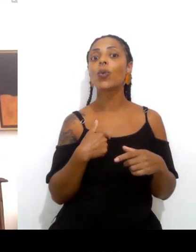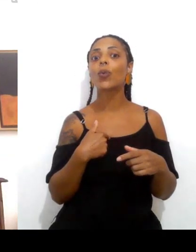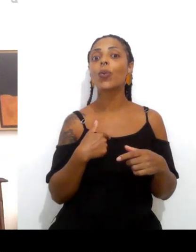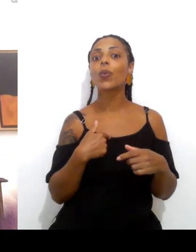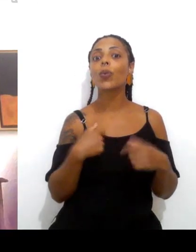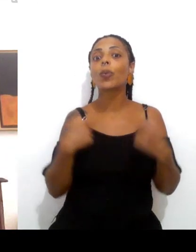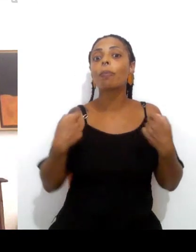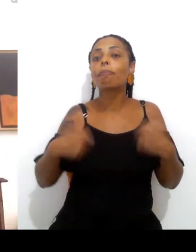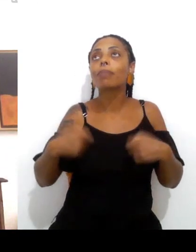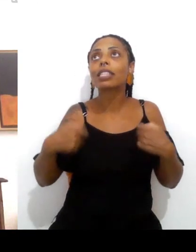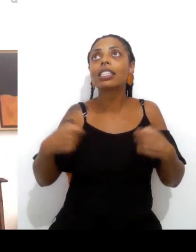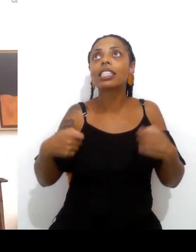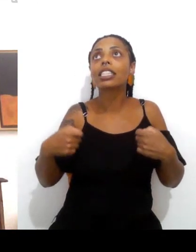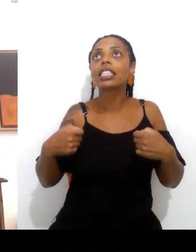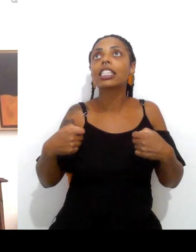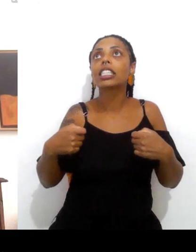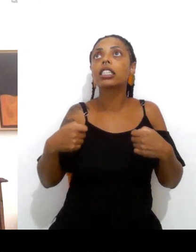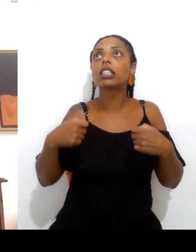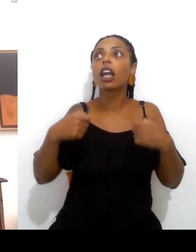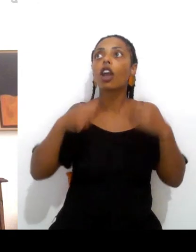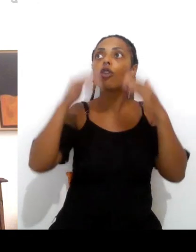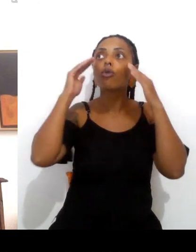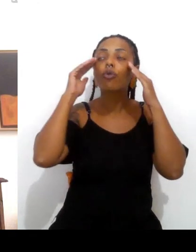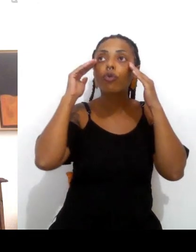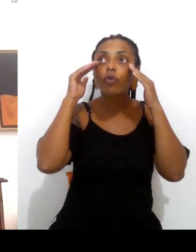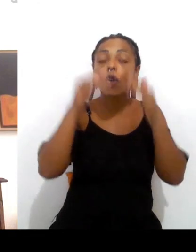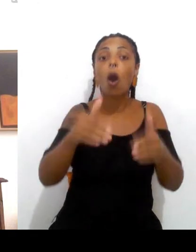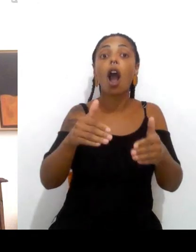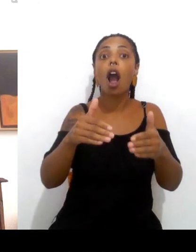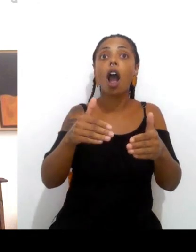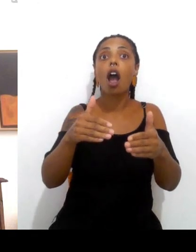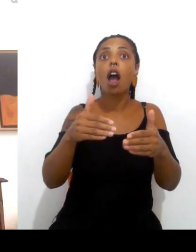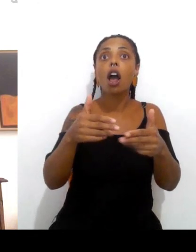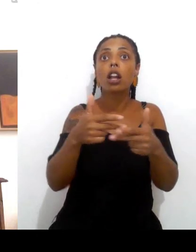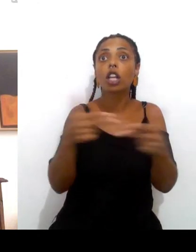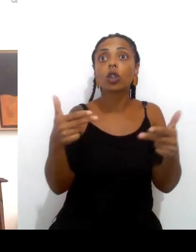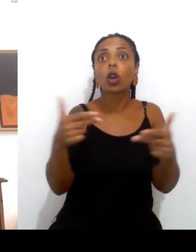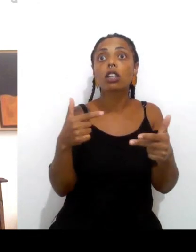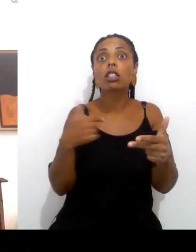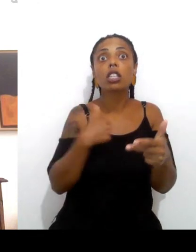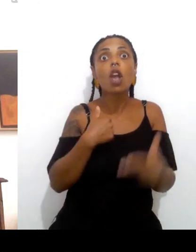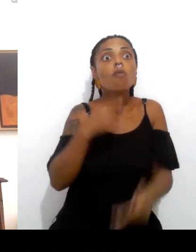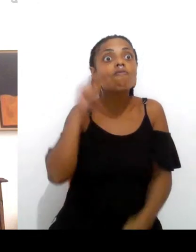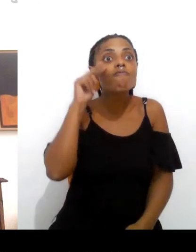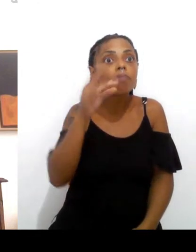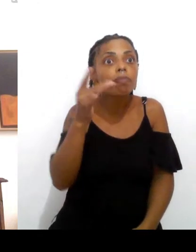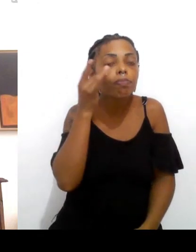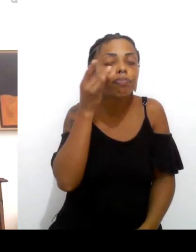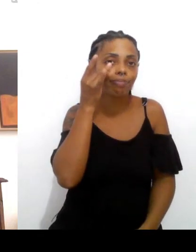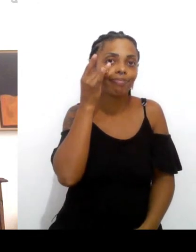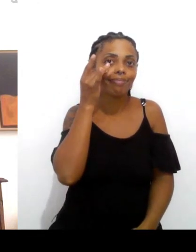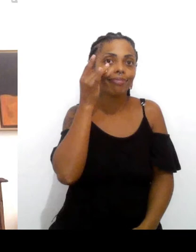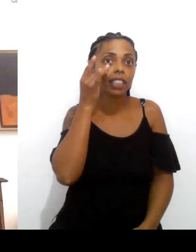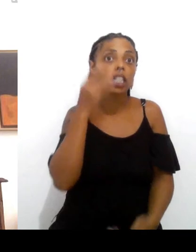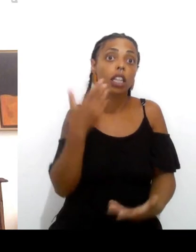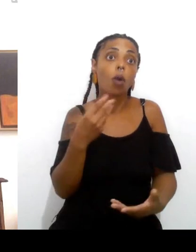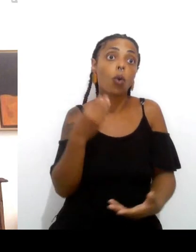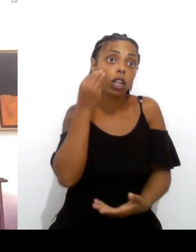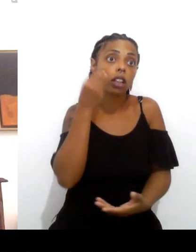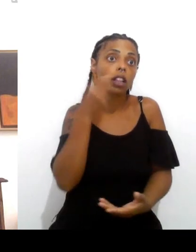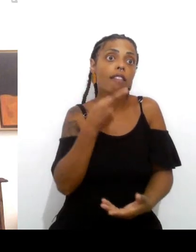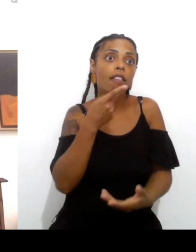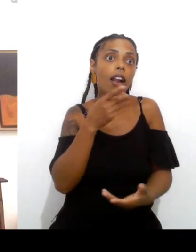fortemente nas coisas que eu havia testemunhada eu tentei fazer isso de um jeito mais factual possível